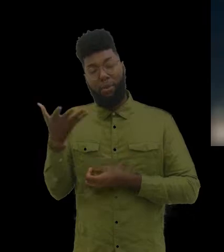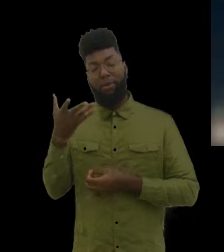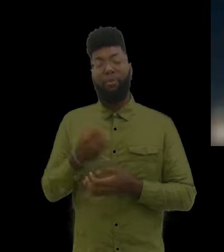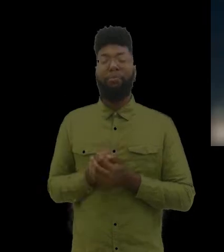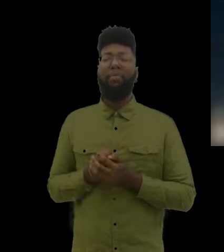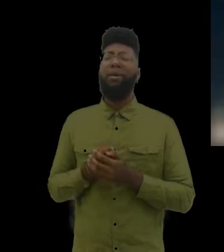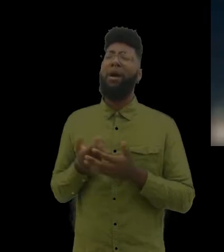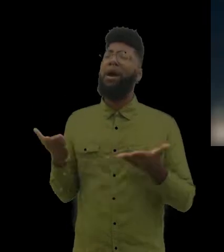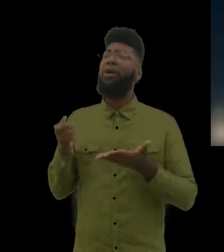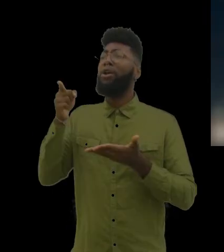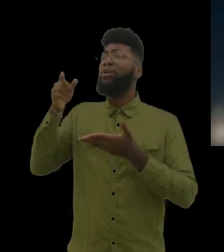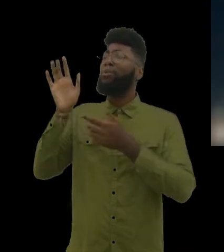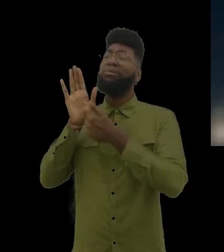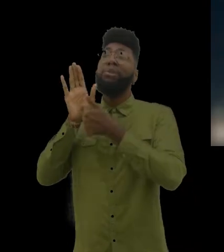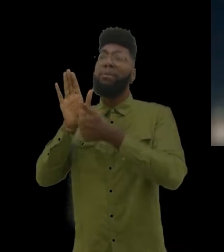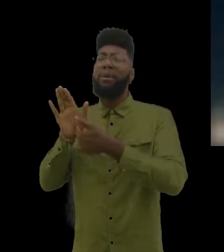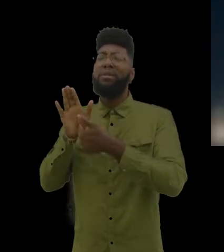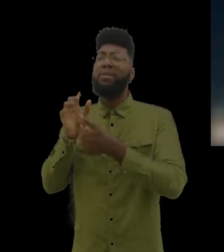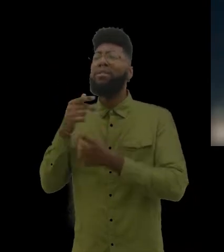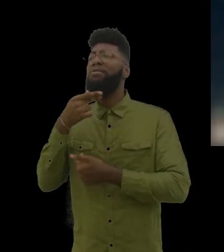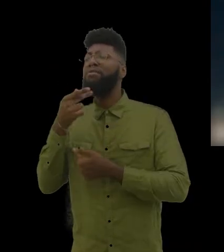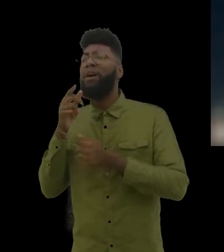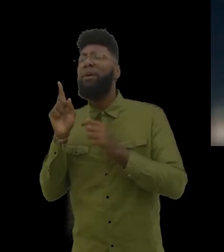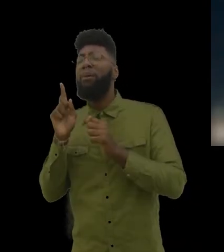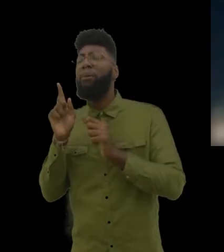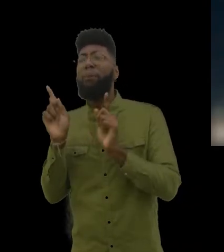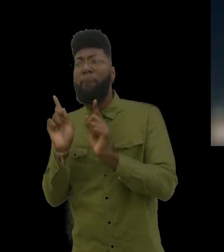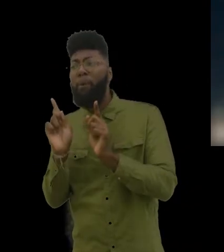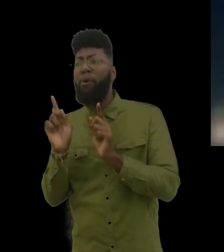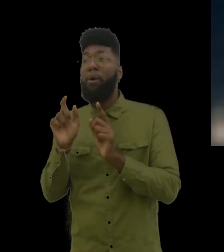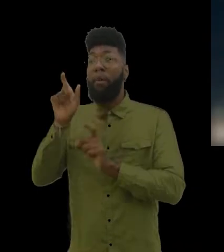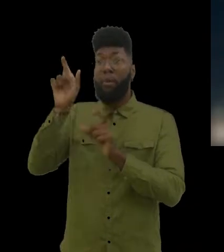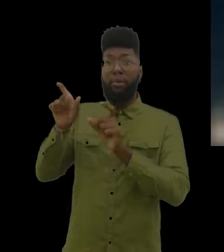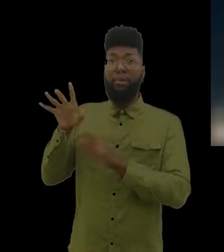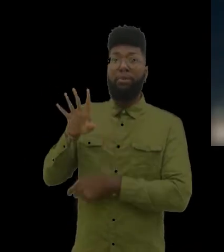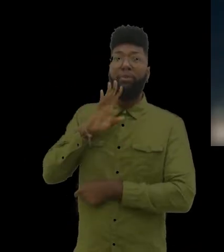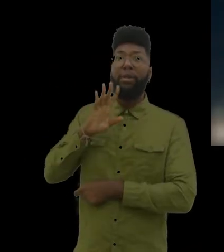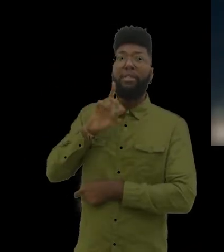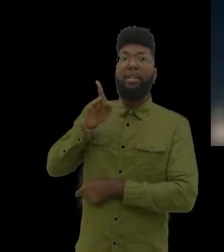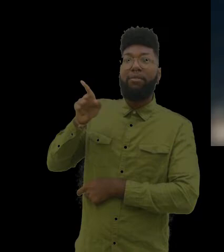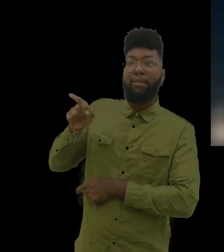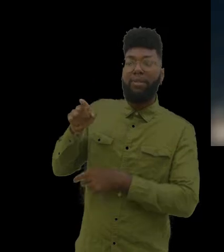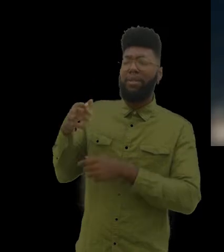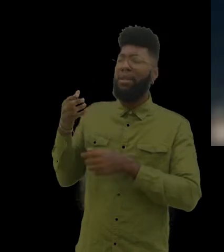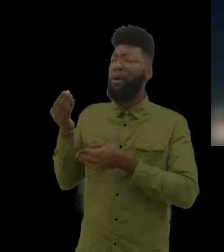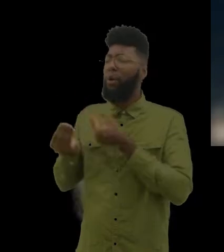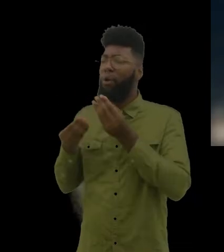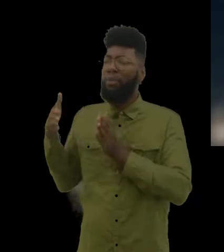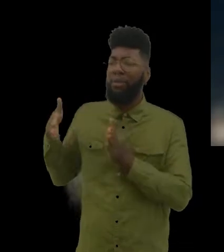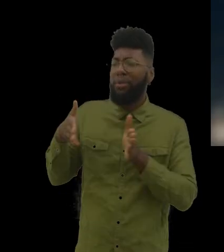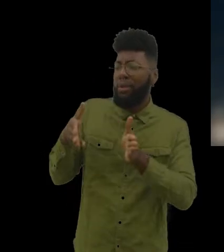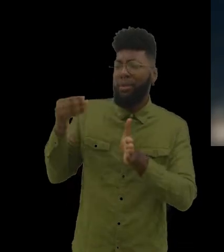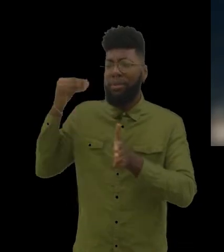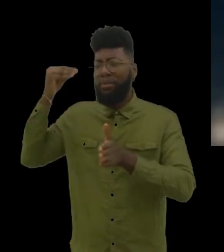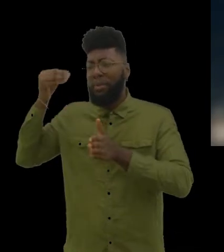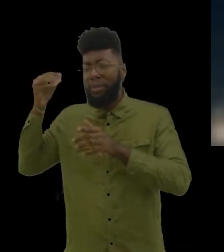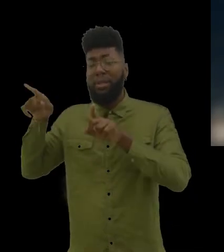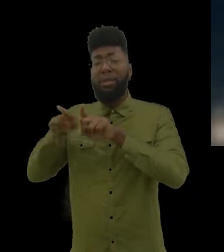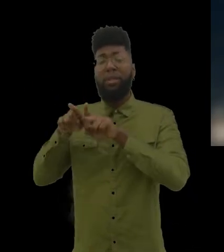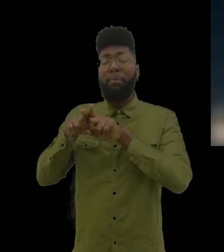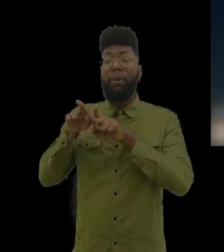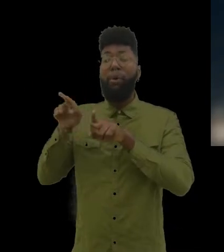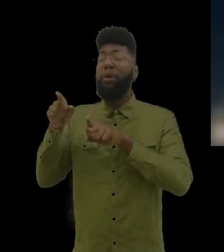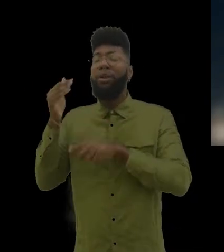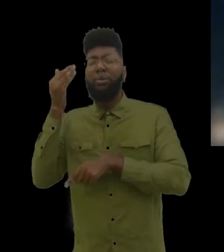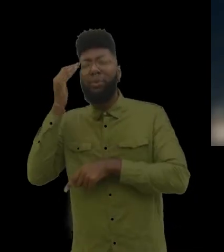para o Perfeito. pessoal te conhecer aí, Então tá. da tua caminhada e principalmente do teu envolvimimento com a causa do Aruanda.